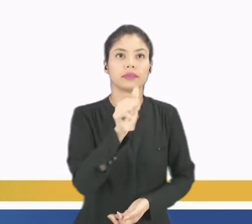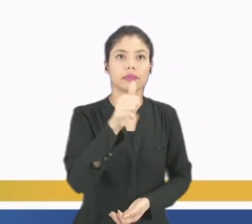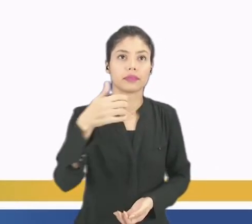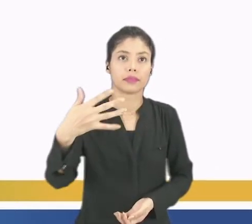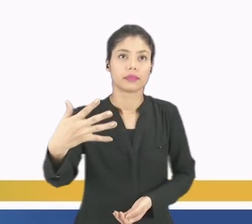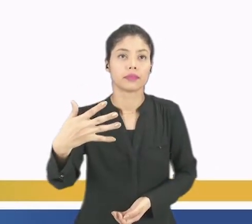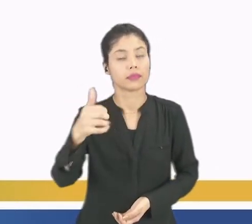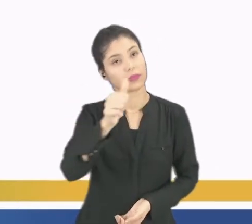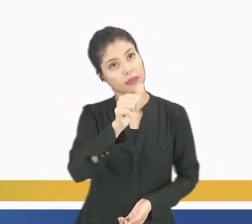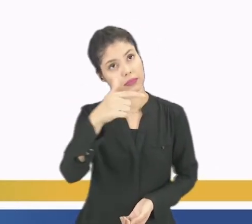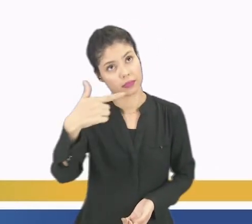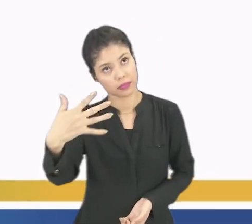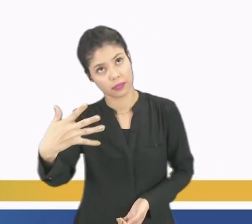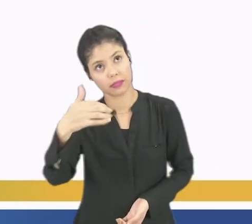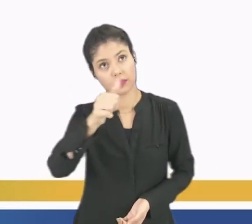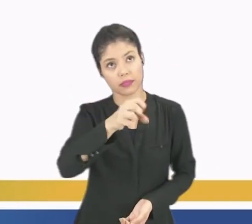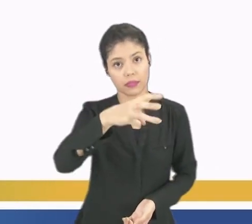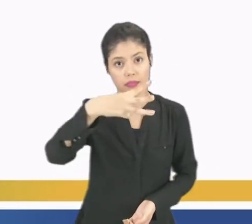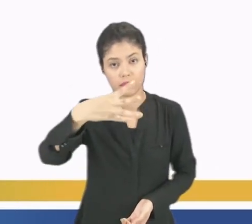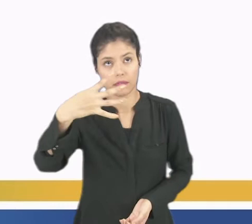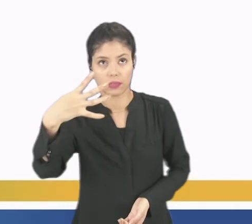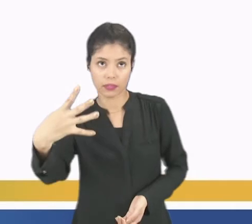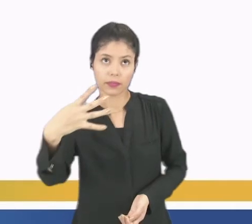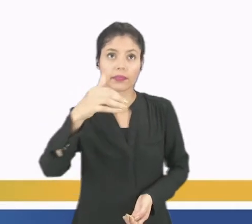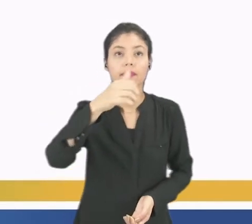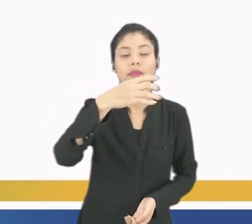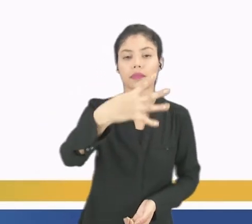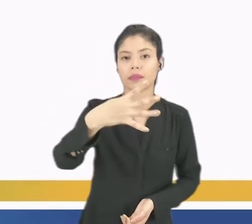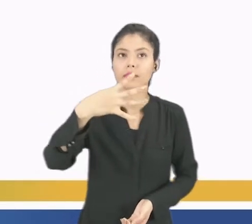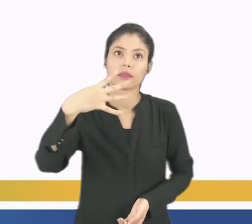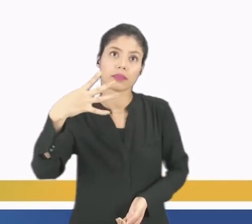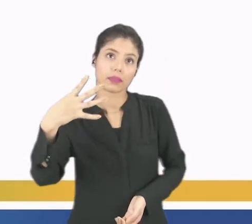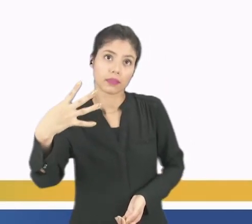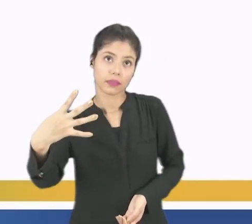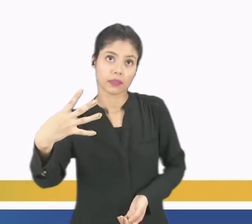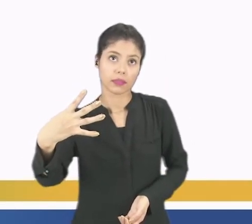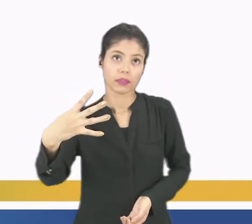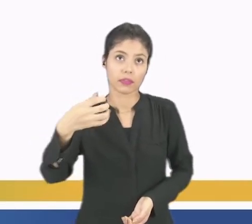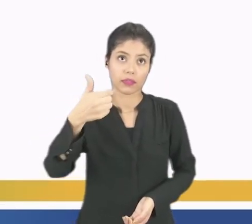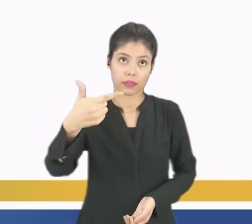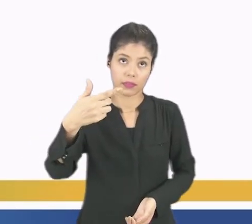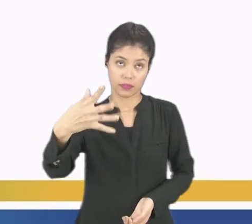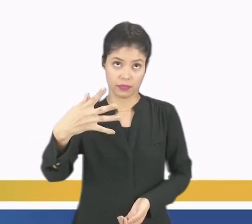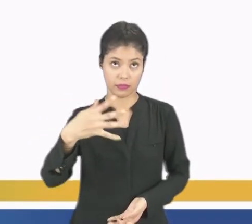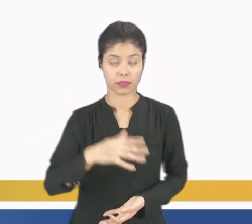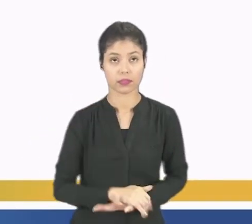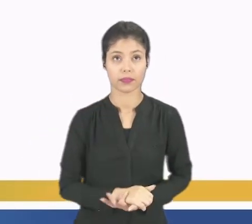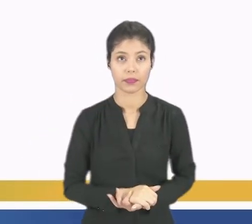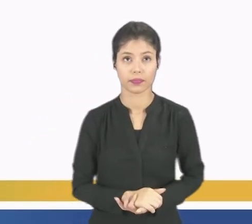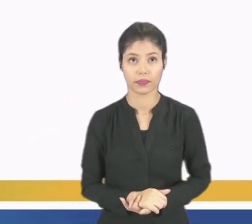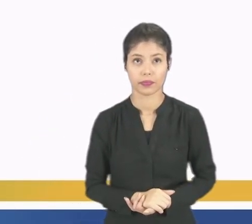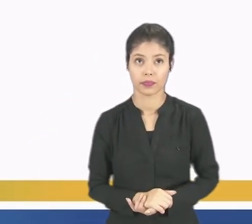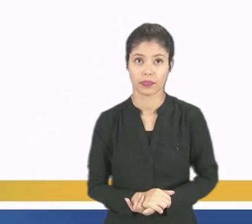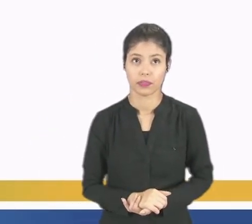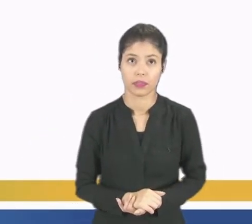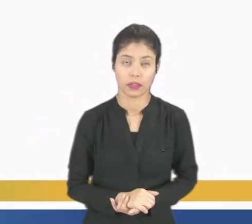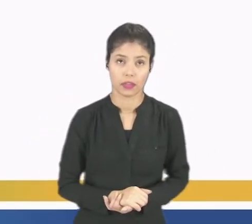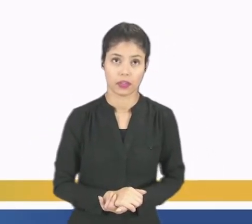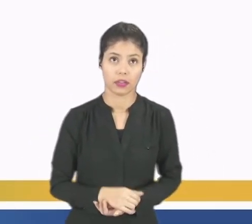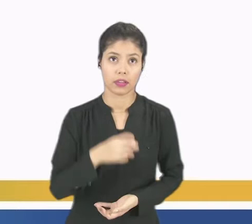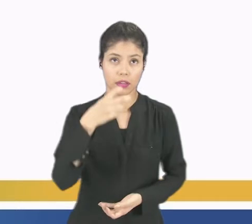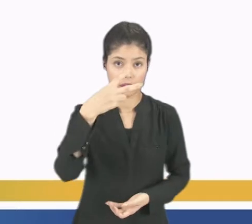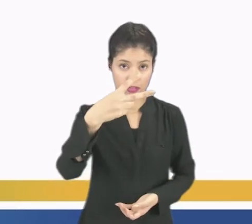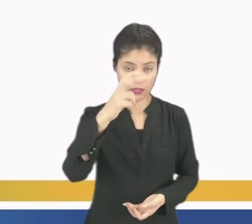aqui 6 elementos, porque teríamos o 14, o 34, teríamos aqui o 24, também antes do 34, né?